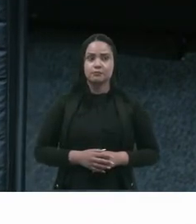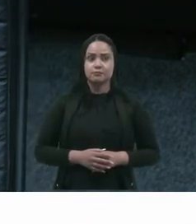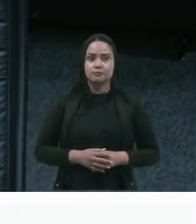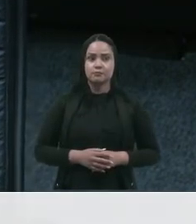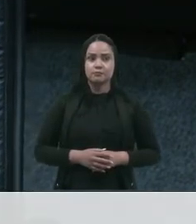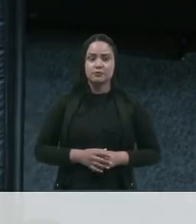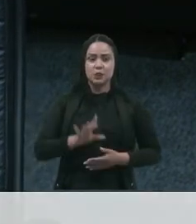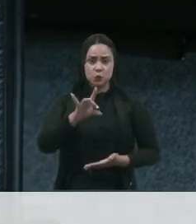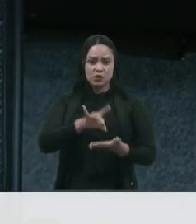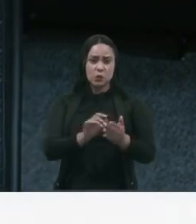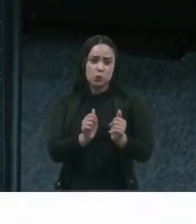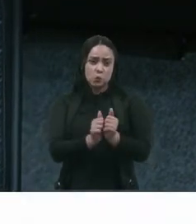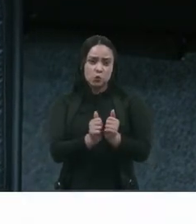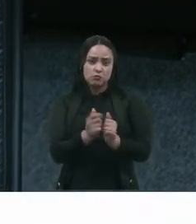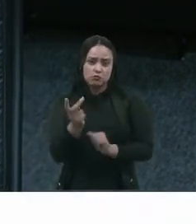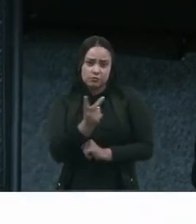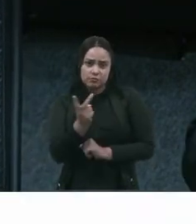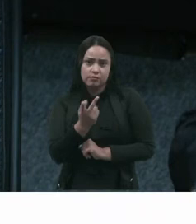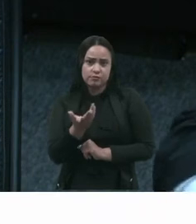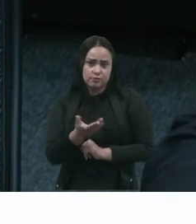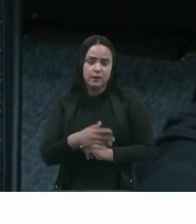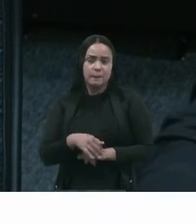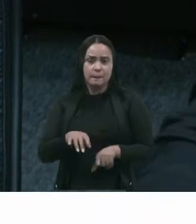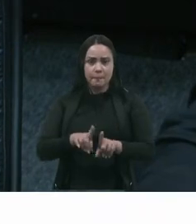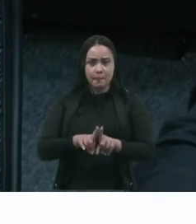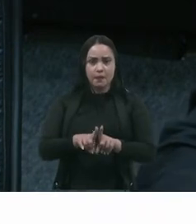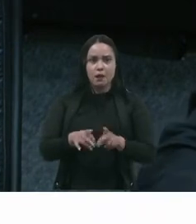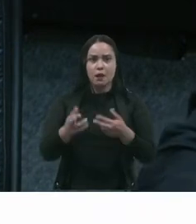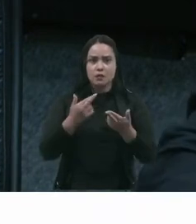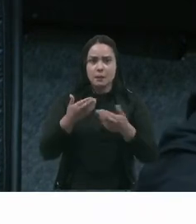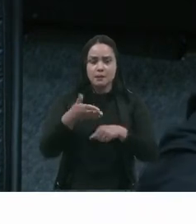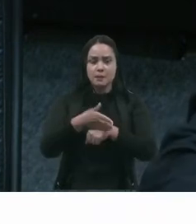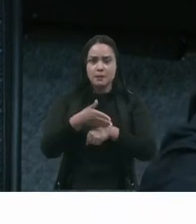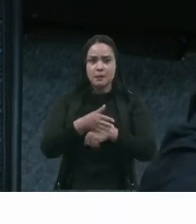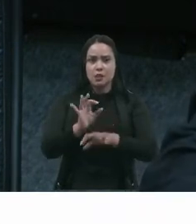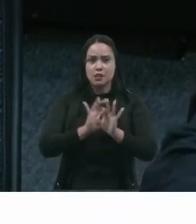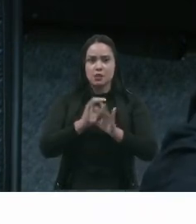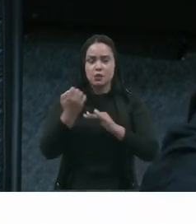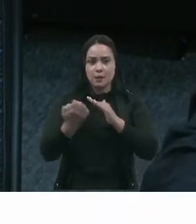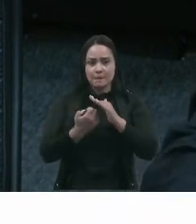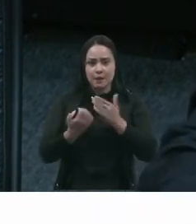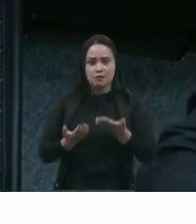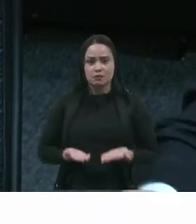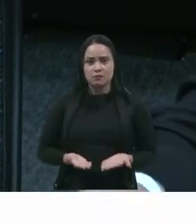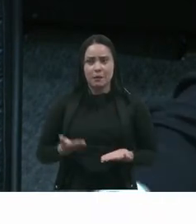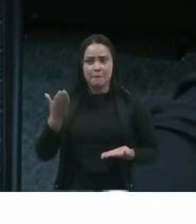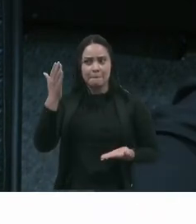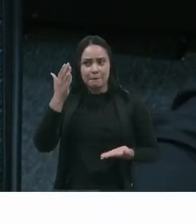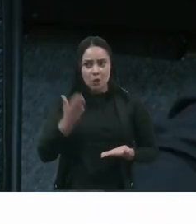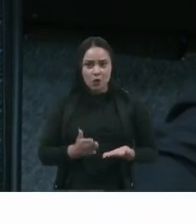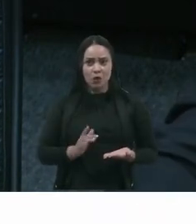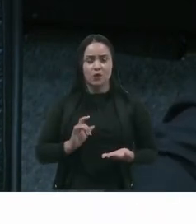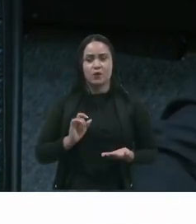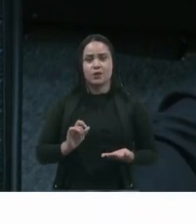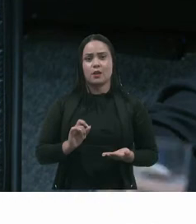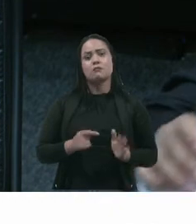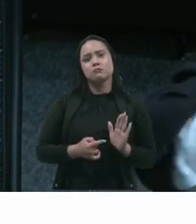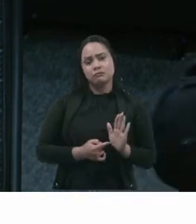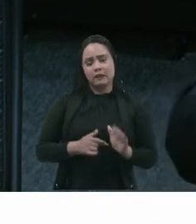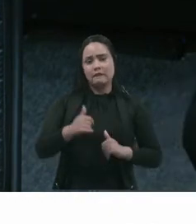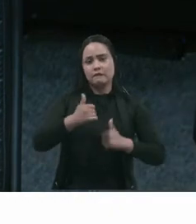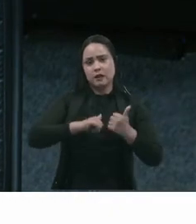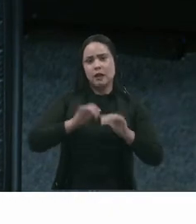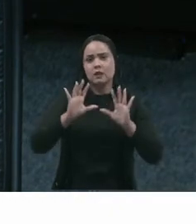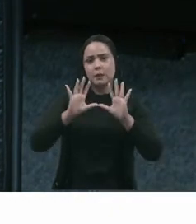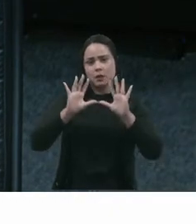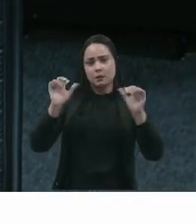de atuação conjunta entre ambos aqui, inclusive com relação à participação em gestão de empresas. Então, a prova que foi devidamente examinada pelo